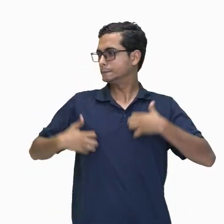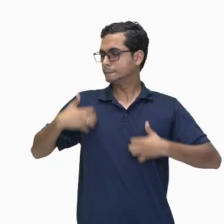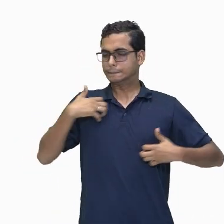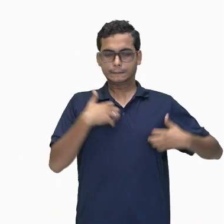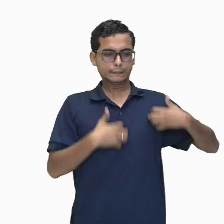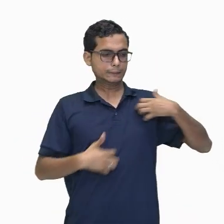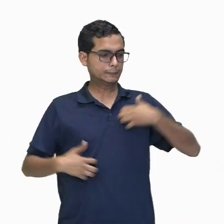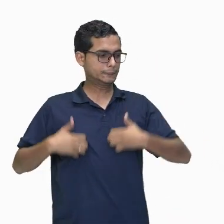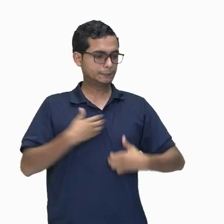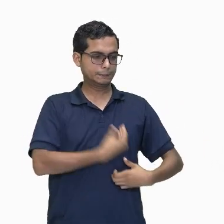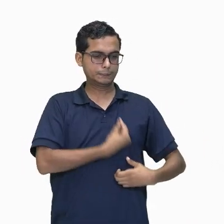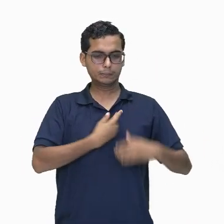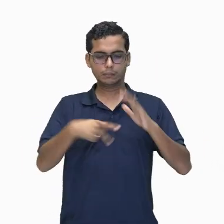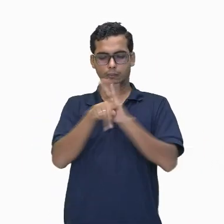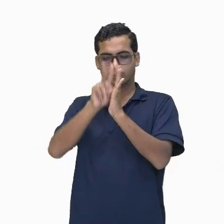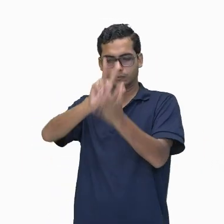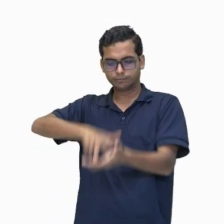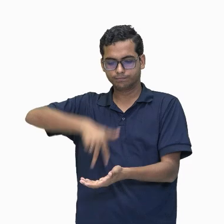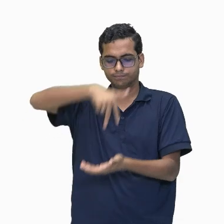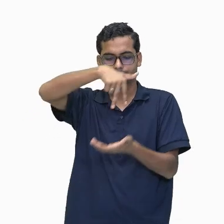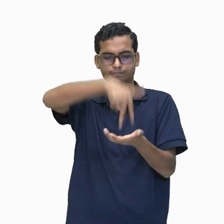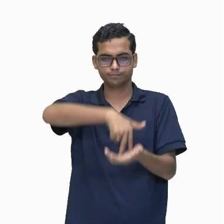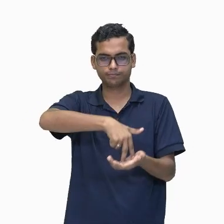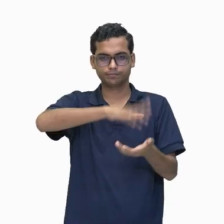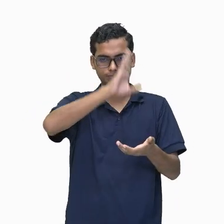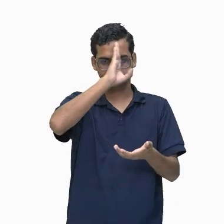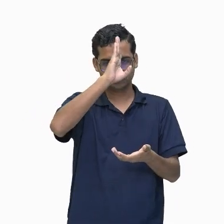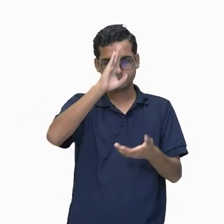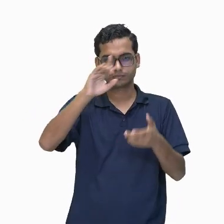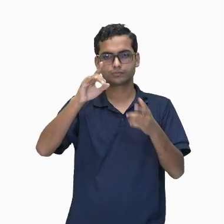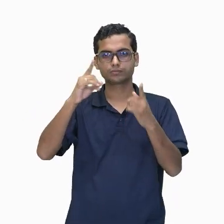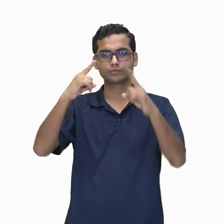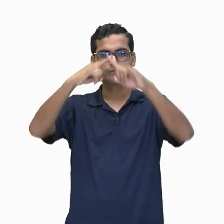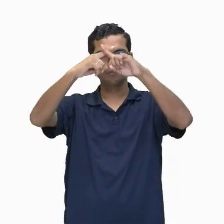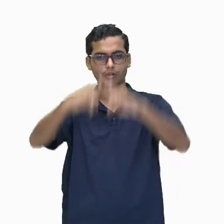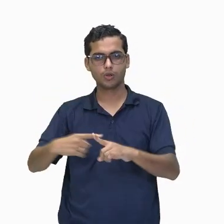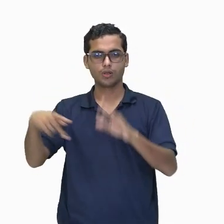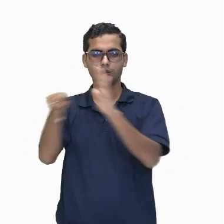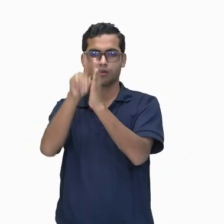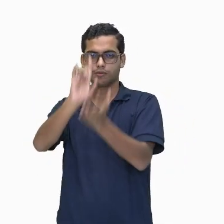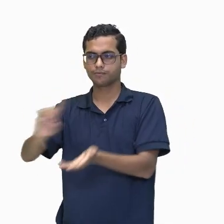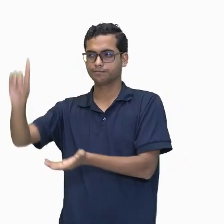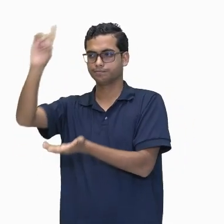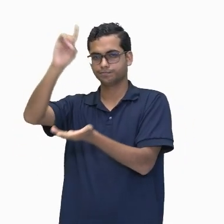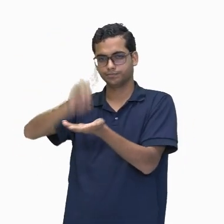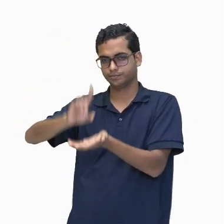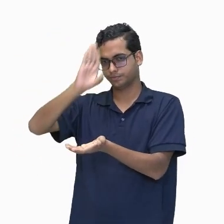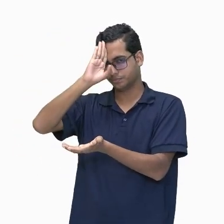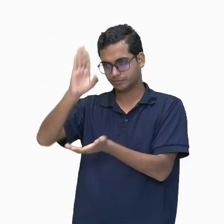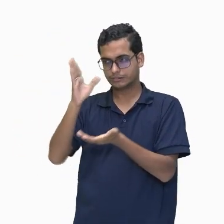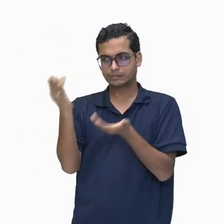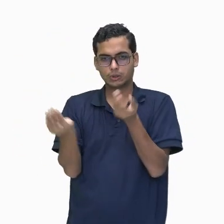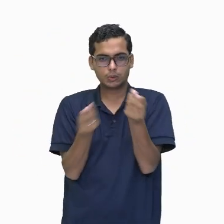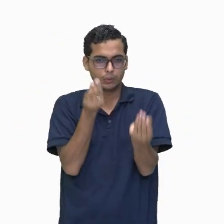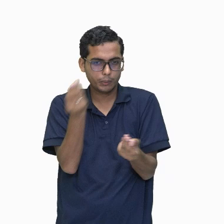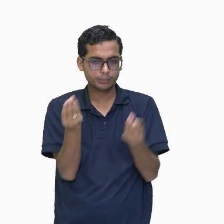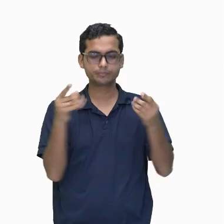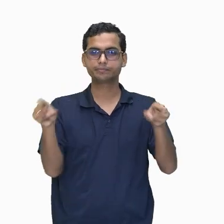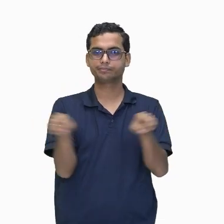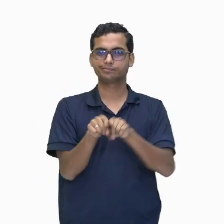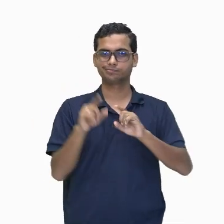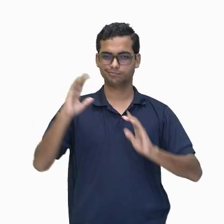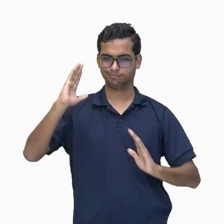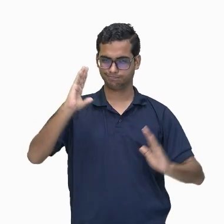do teocentrismo versus antropocentrismo. Nesse período do arcadismo, as pessoas já estão